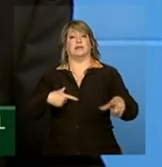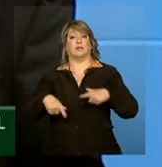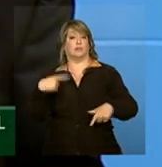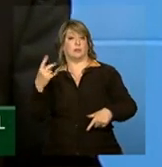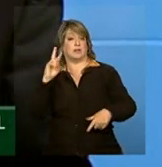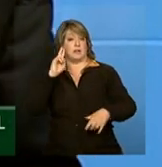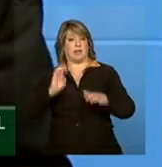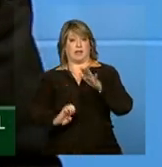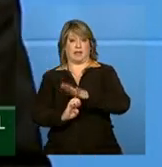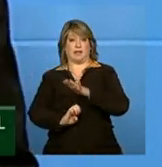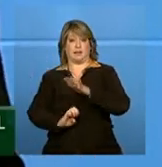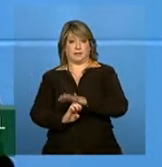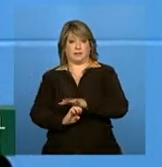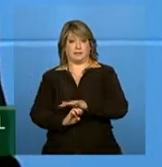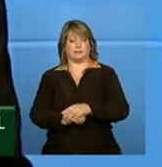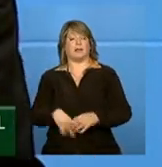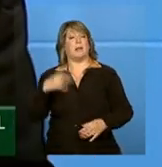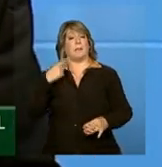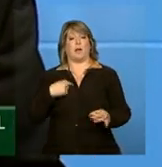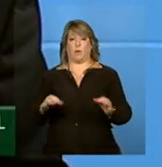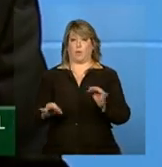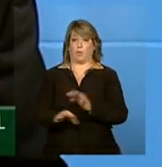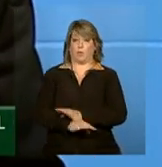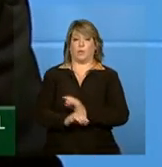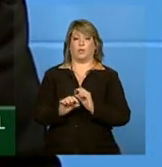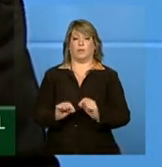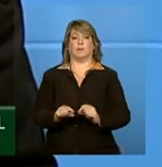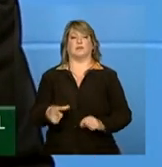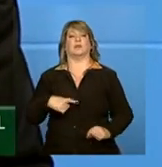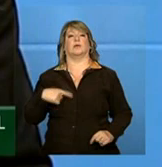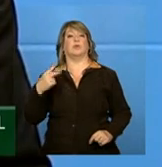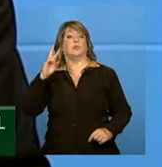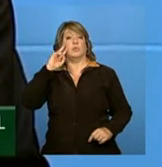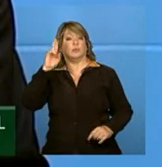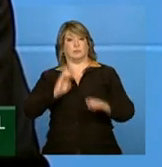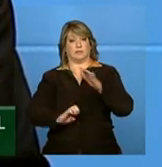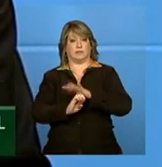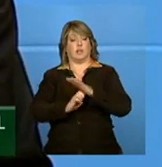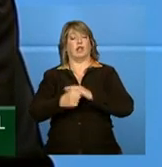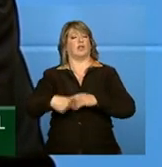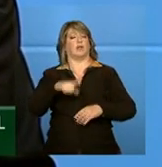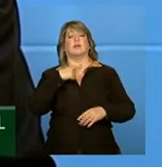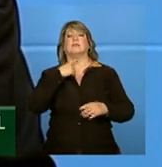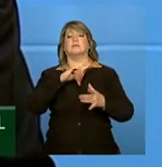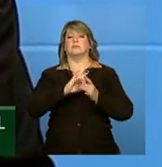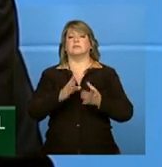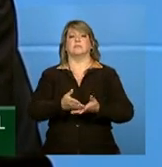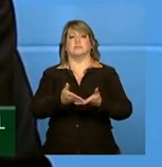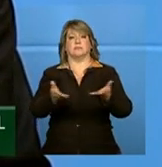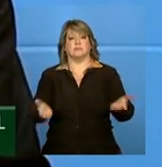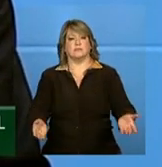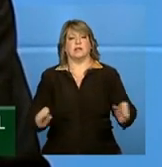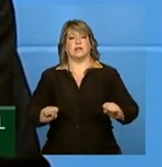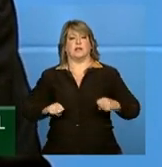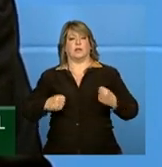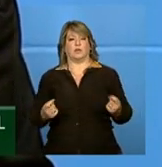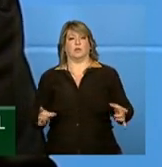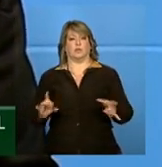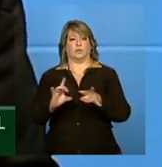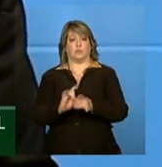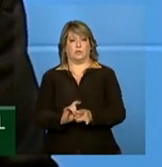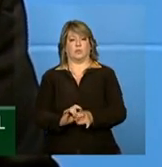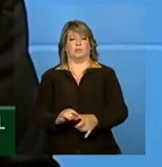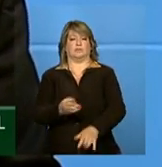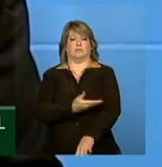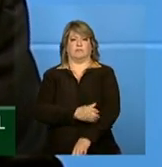empresas. Para concluir, os empregadores, nós estamos dispostos a reunir esforços, fomentar boas